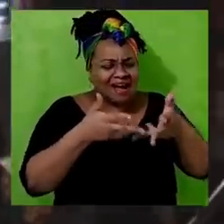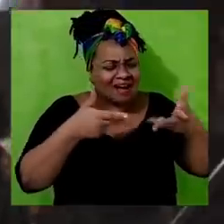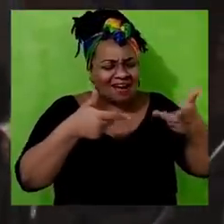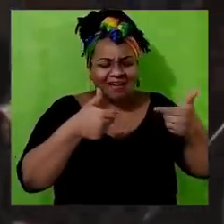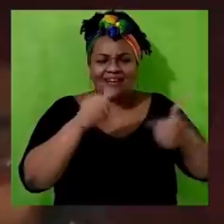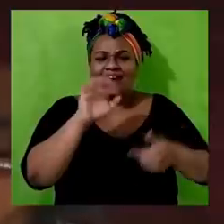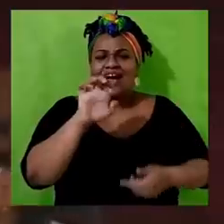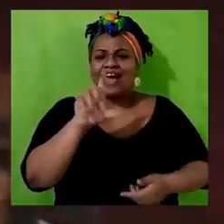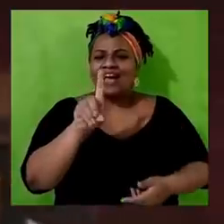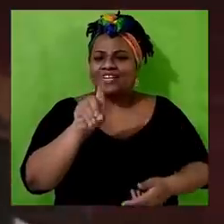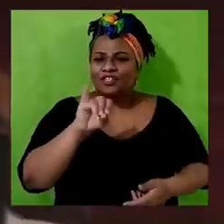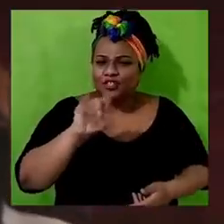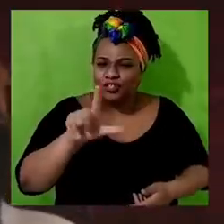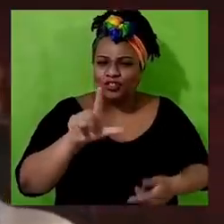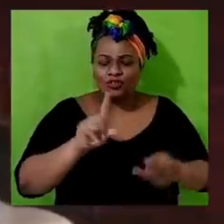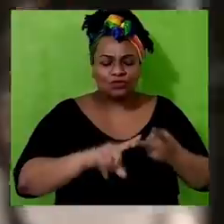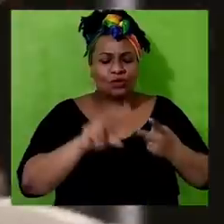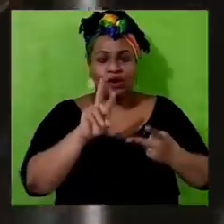maravilhosa. Edil.